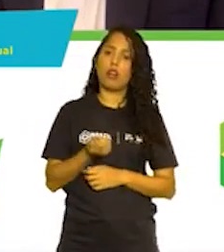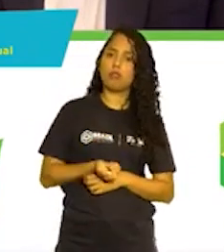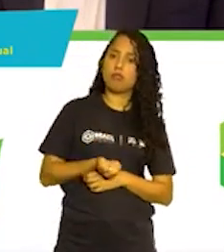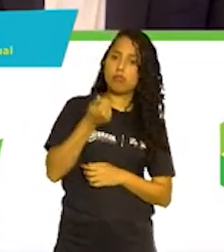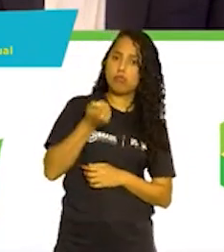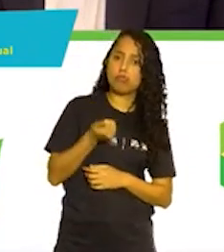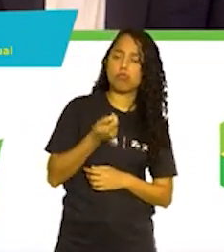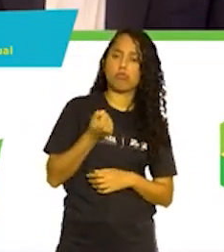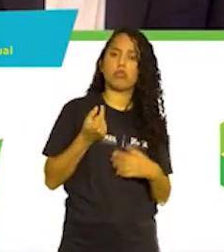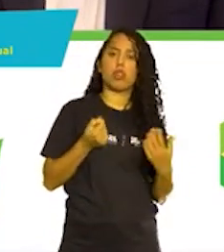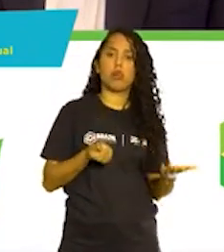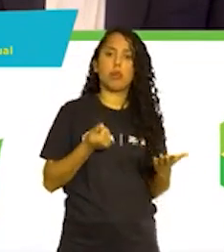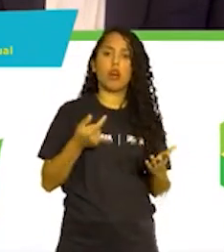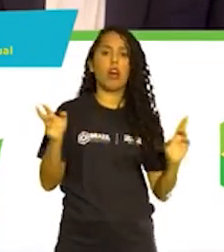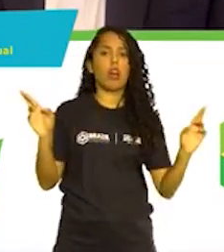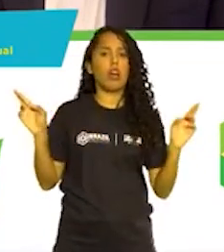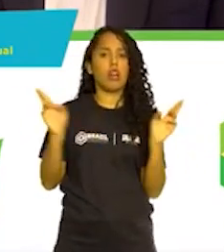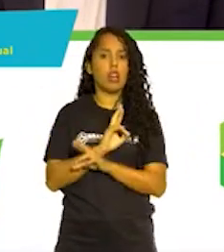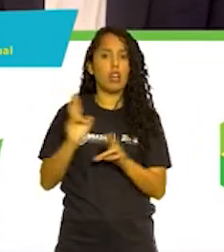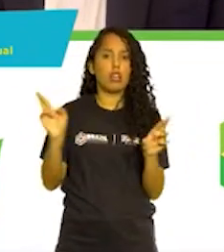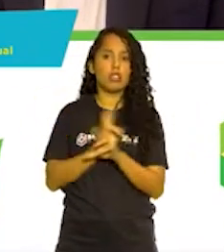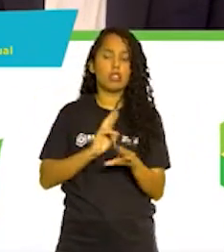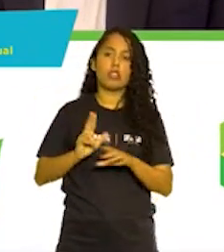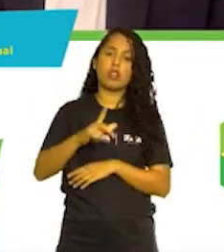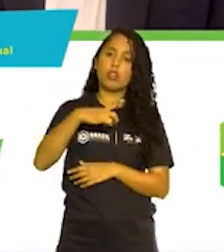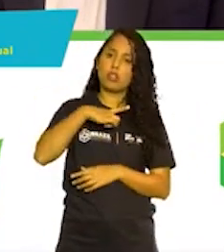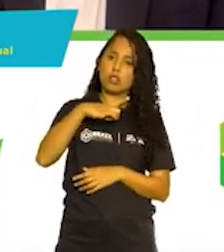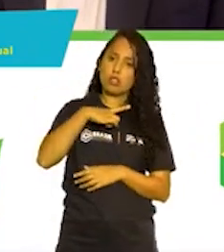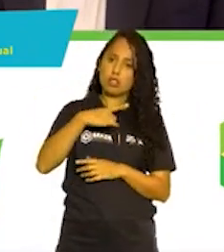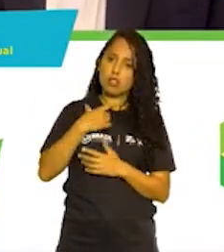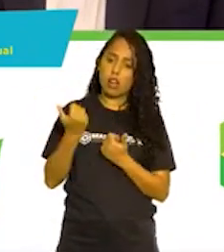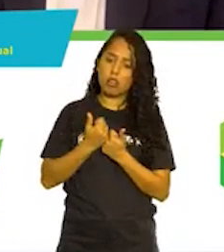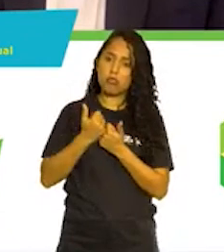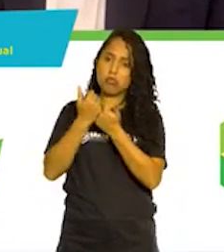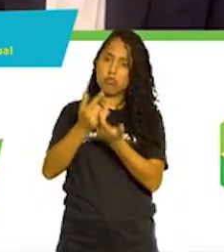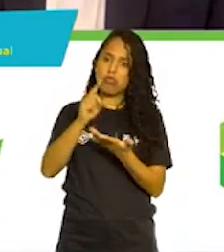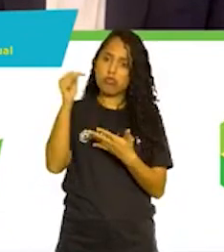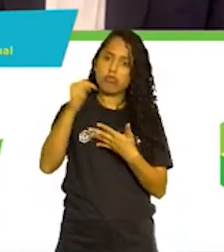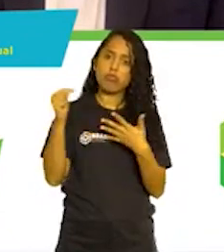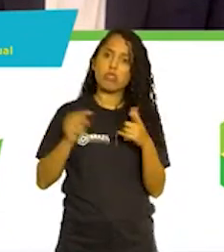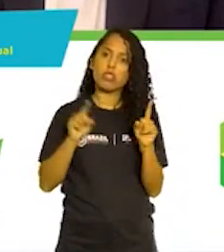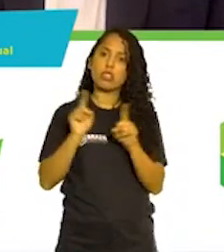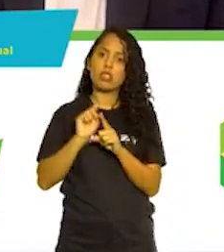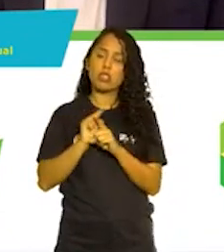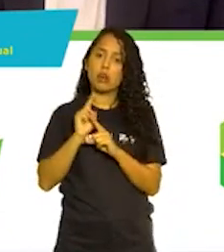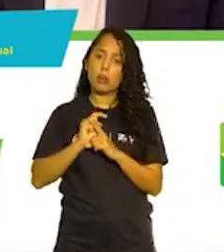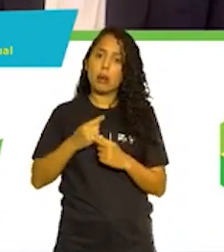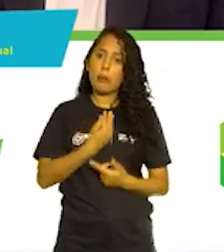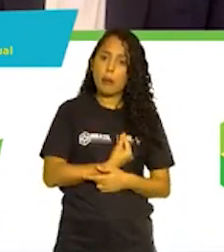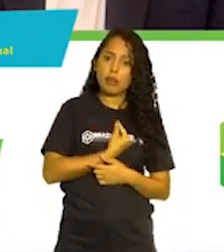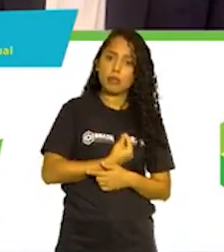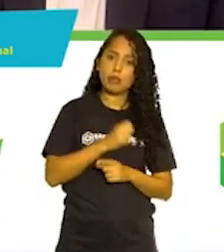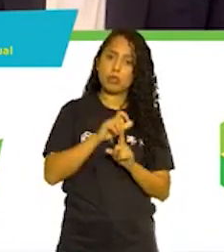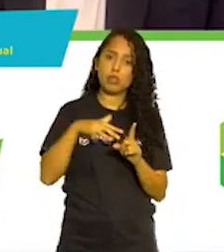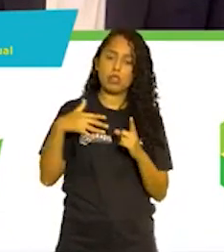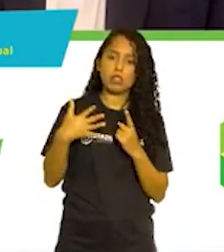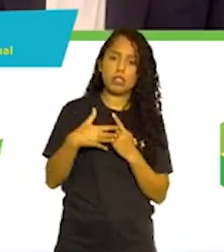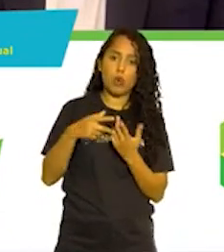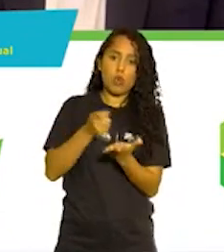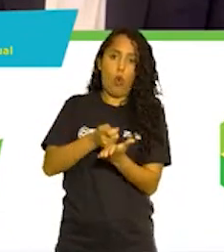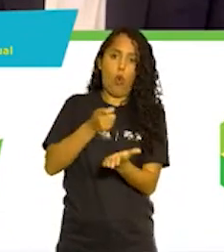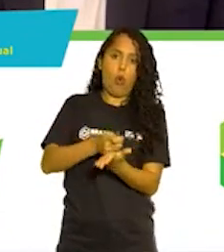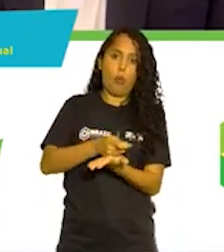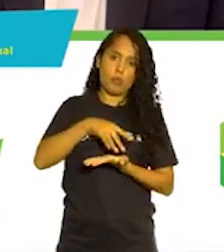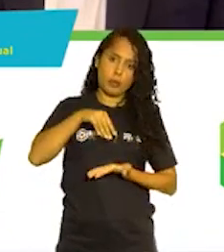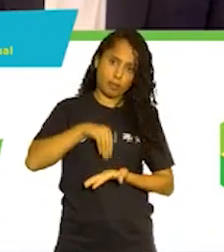vinculação, correlação com as atribuições e, obviamente, participação social e cobrança. Então, tem uma pedagogia